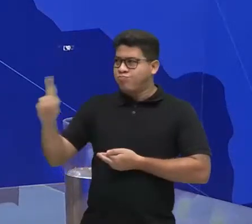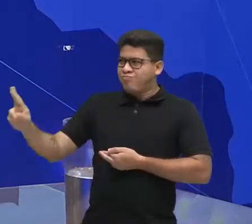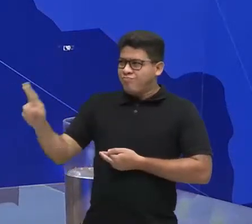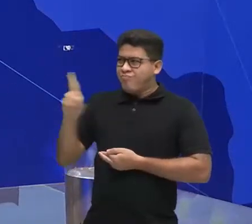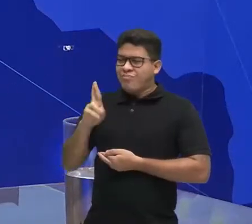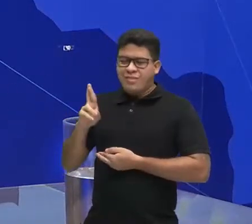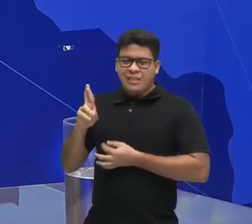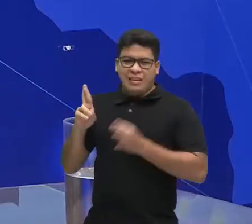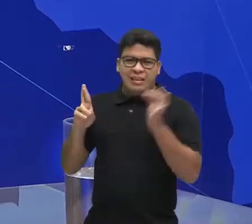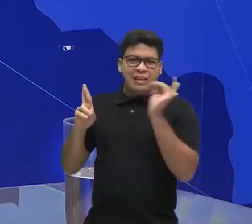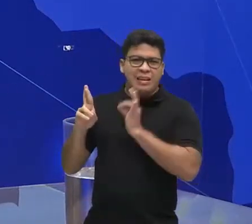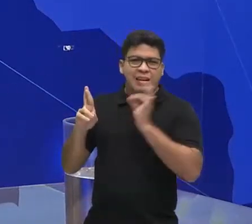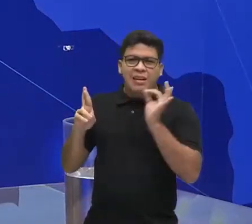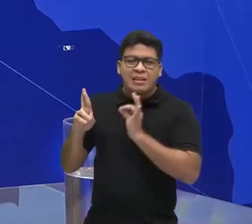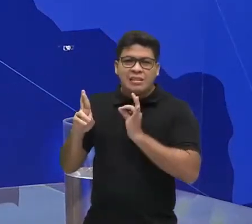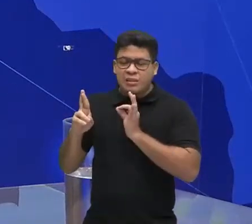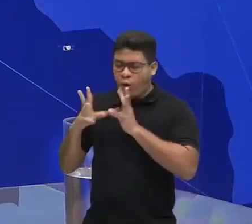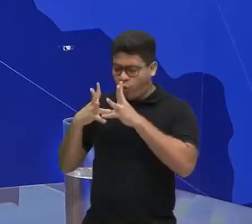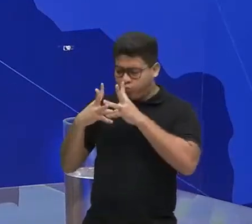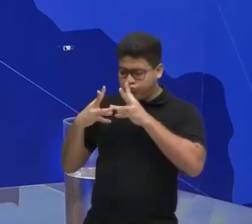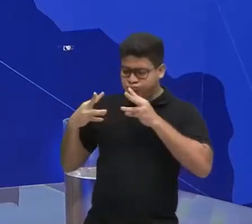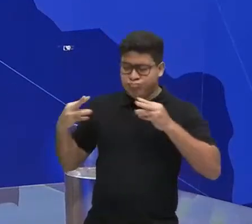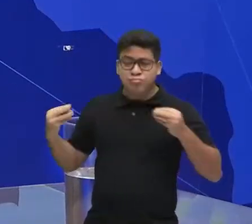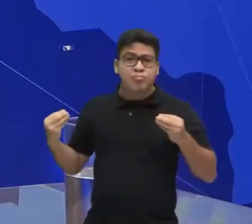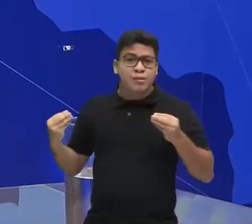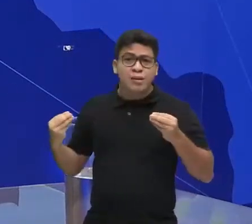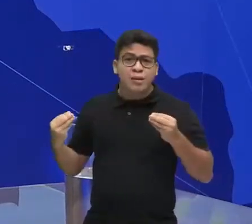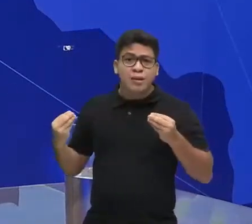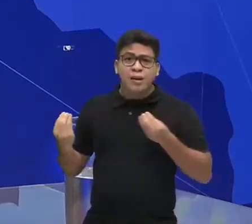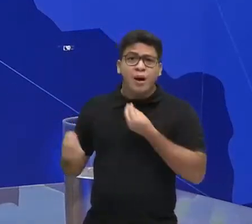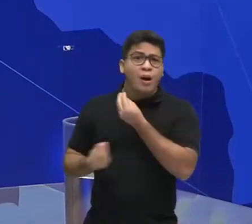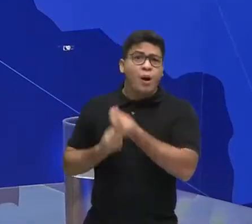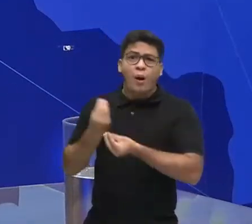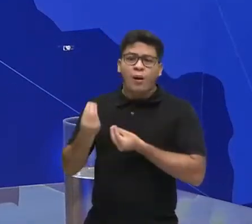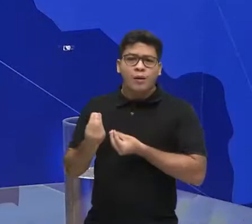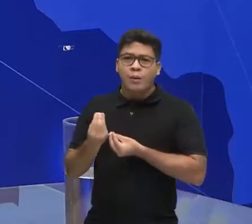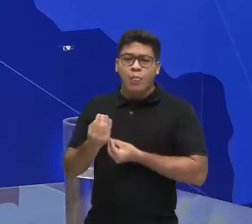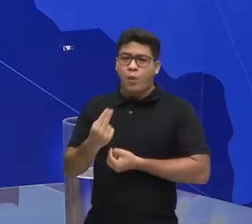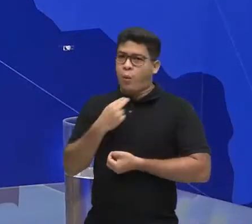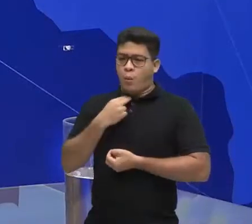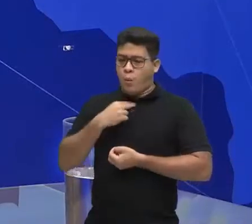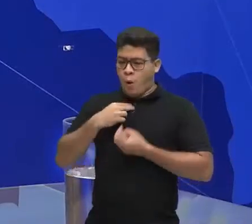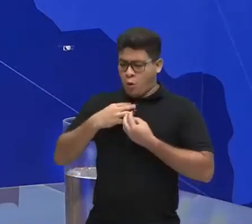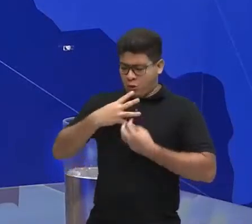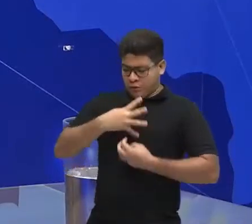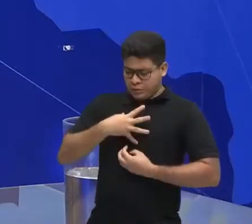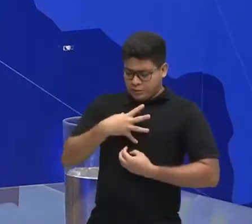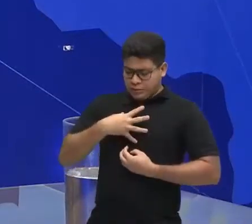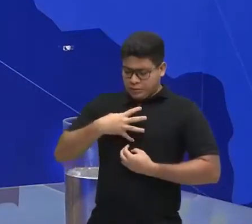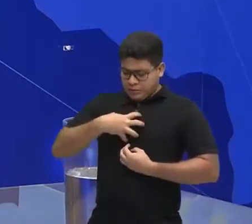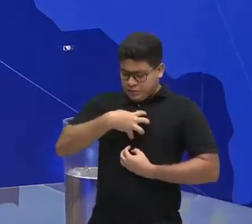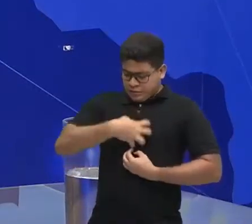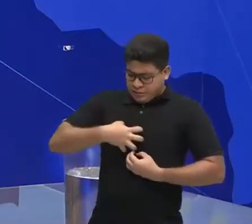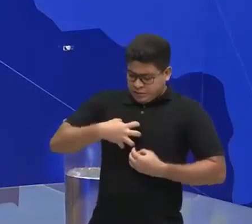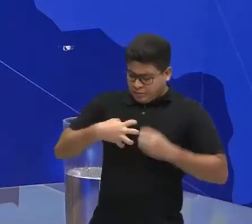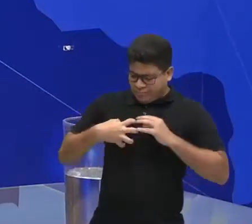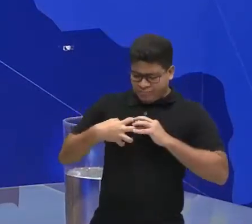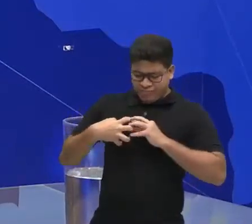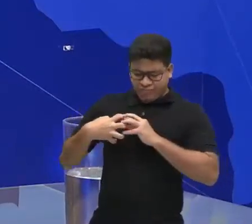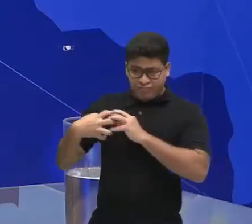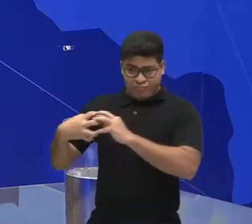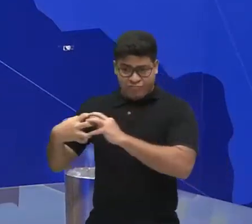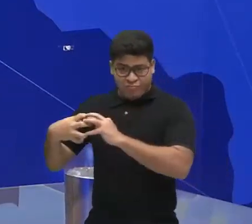que vá fazer o teu sofrimento acabar, e eu infelizmente não posso tirar de você esse sofrimento e botar um pouco em mim, mas eu tô com